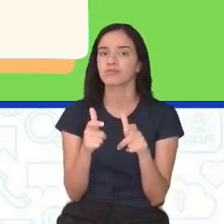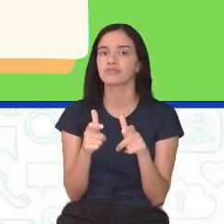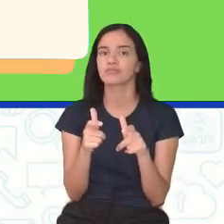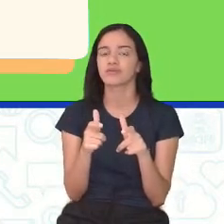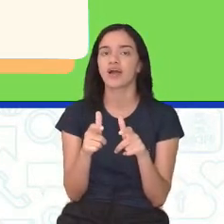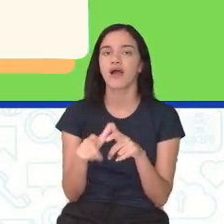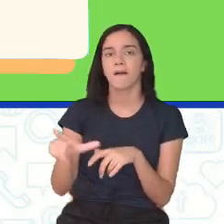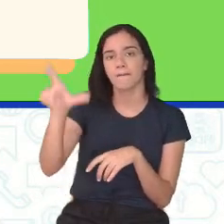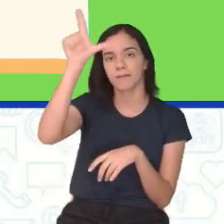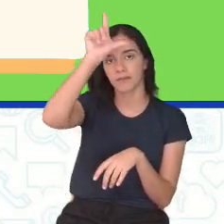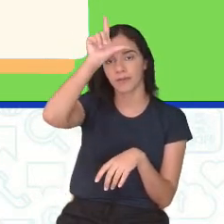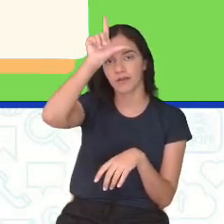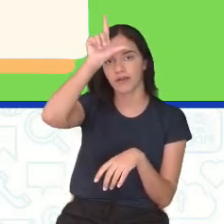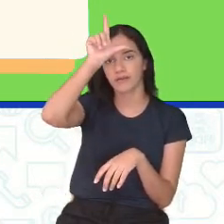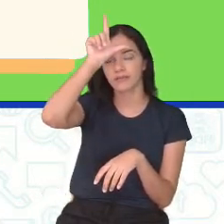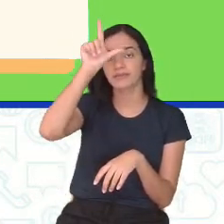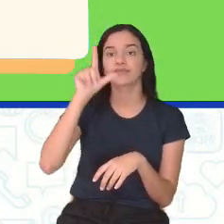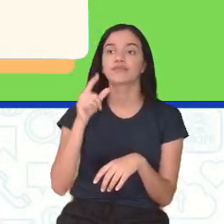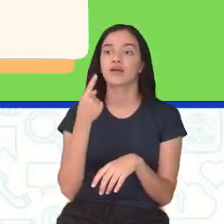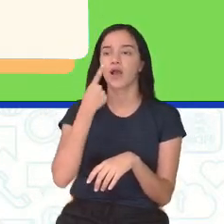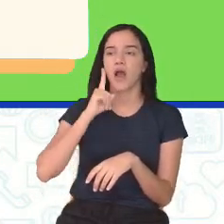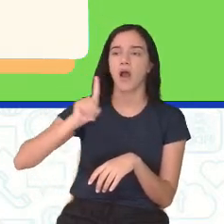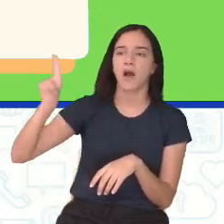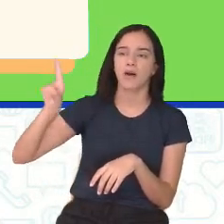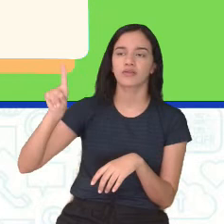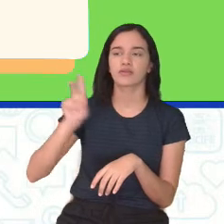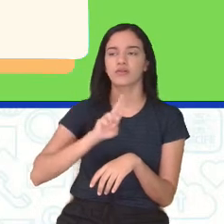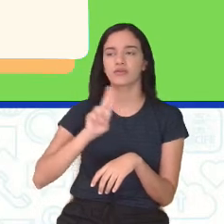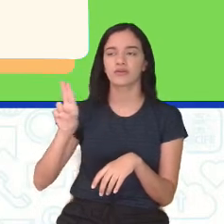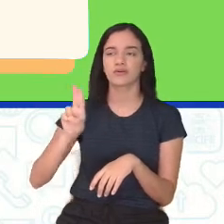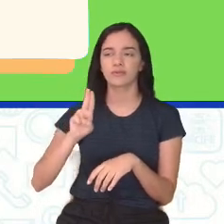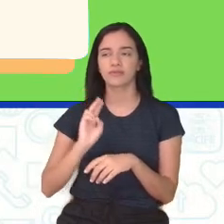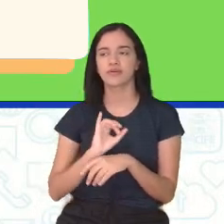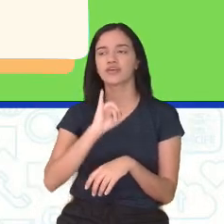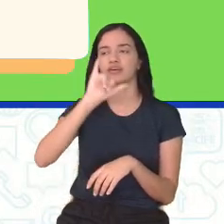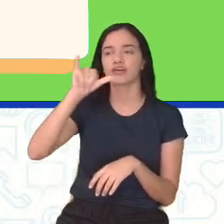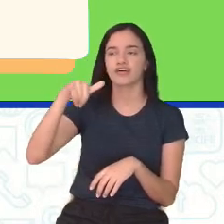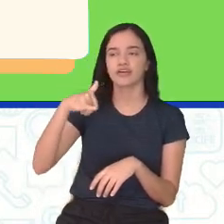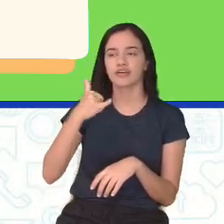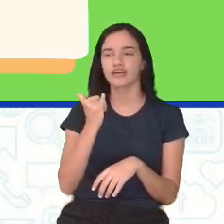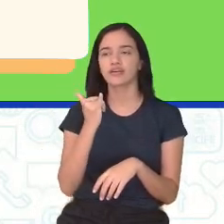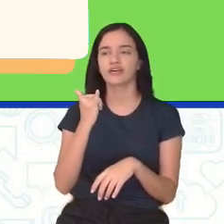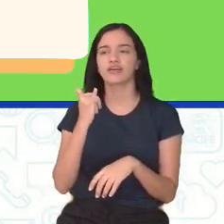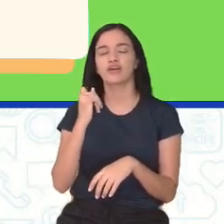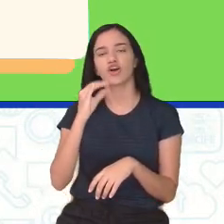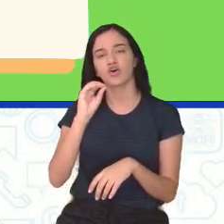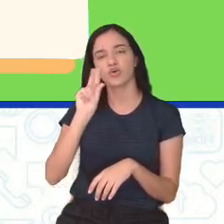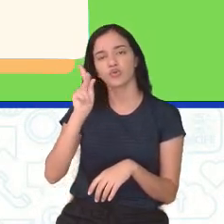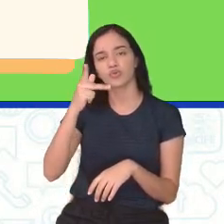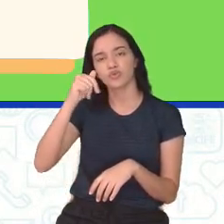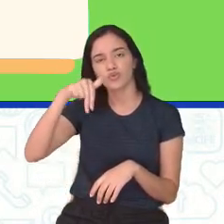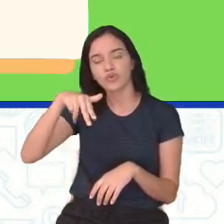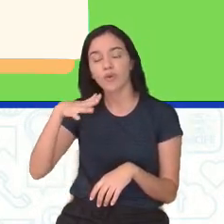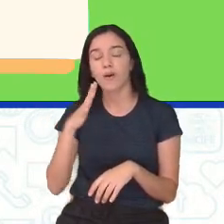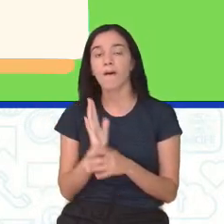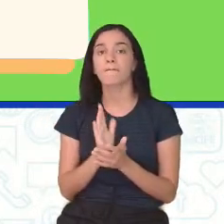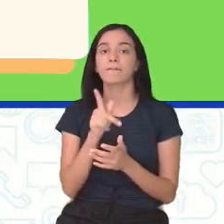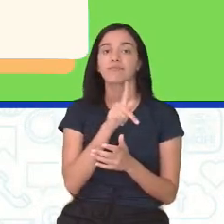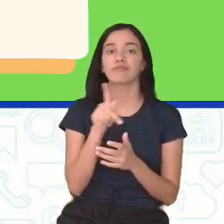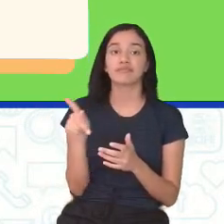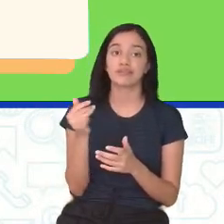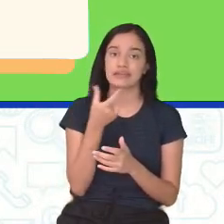pelo alemão Johann Friedrich Ludwig. Não sei nem se é assim que se pronuncia, professores de inglês que me